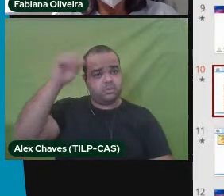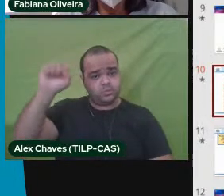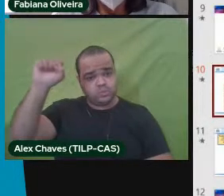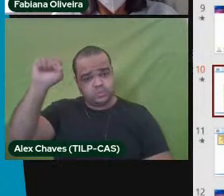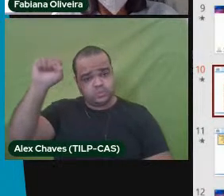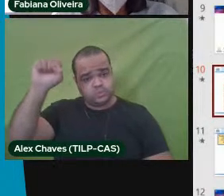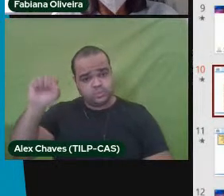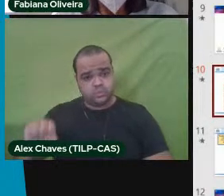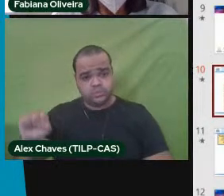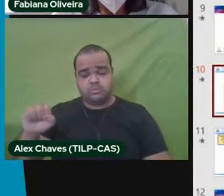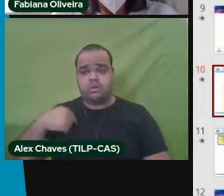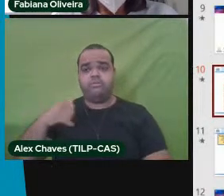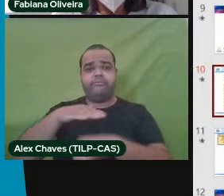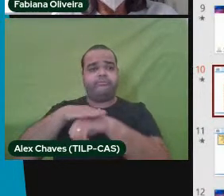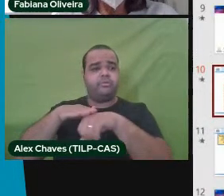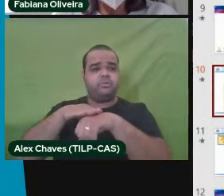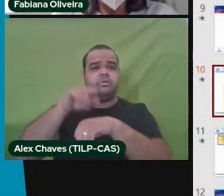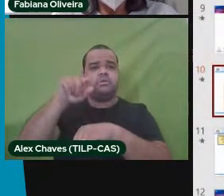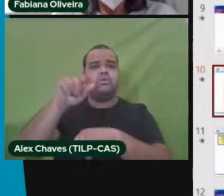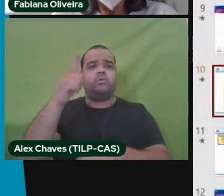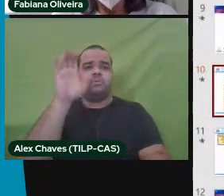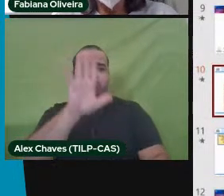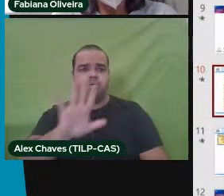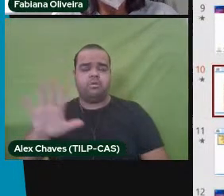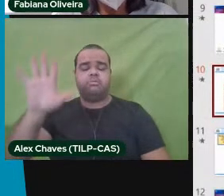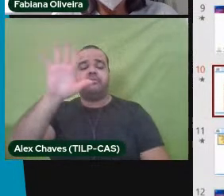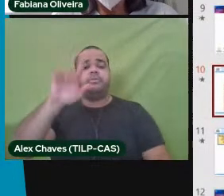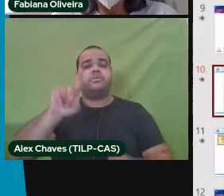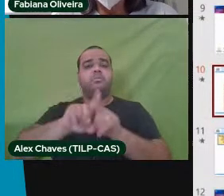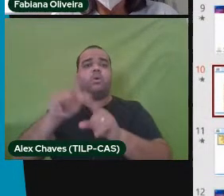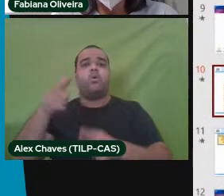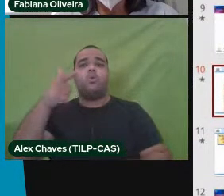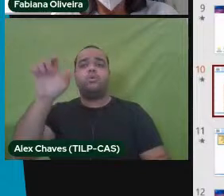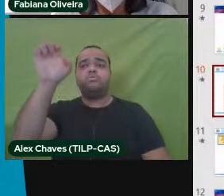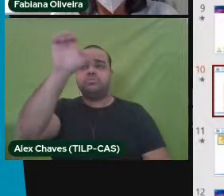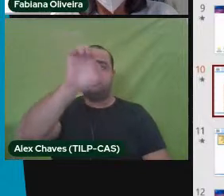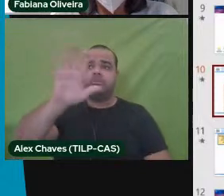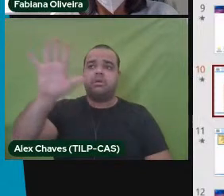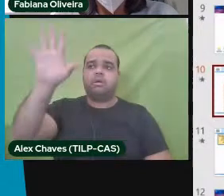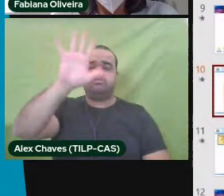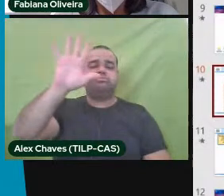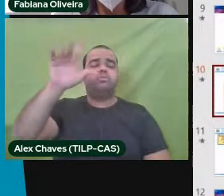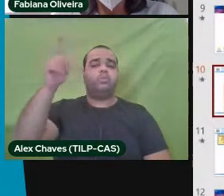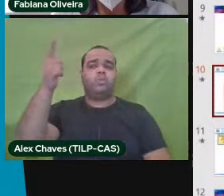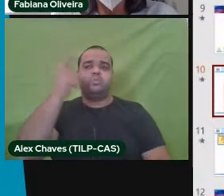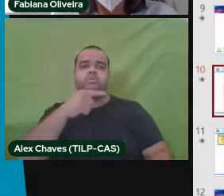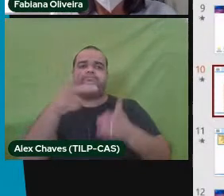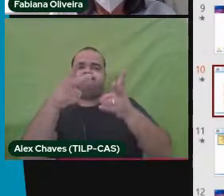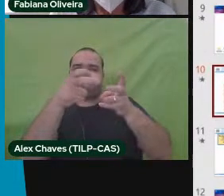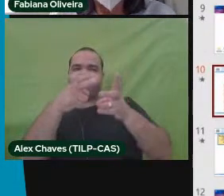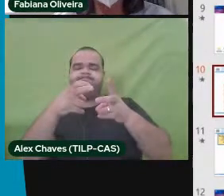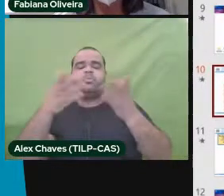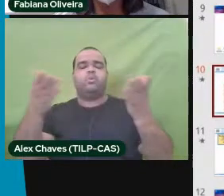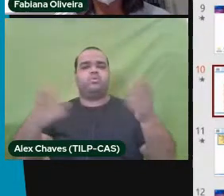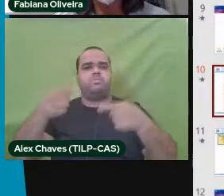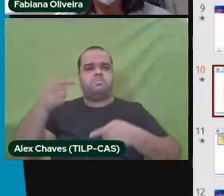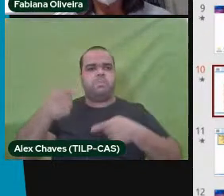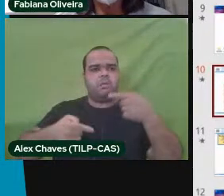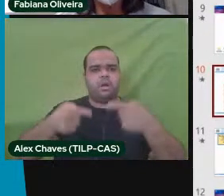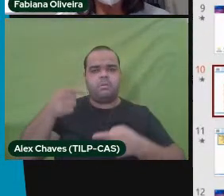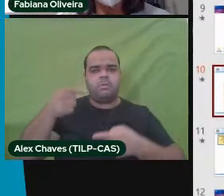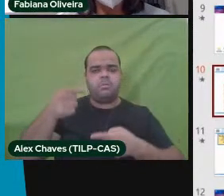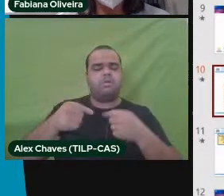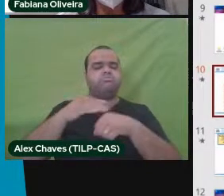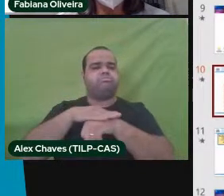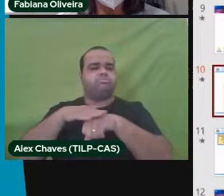com Goiás, e quem sabe um outro estado não estará nos ouvindo nessa roda de conversa.